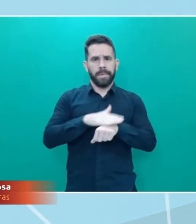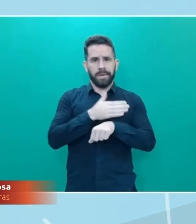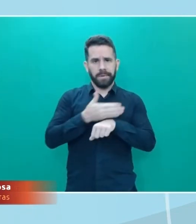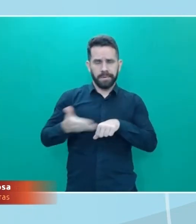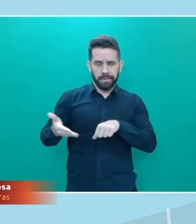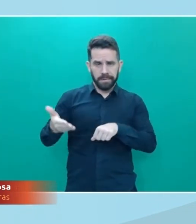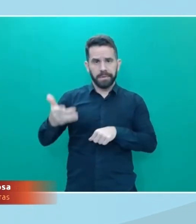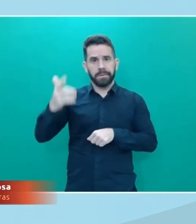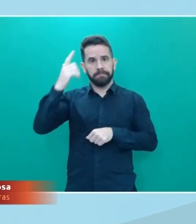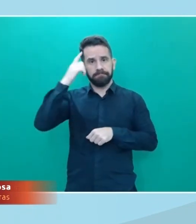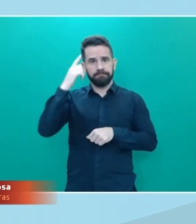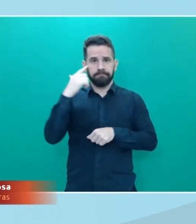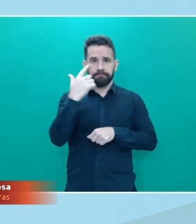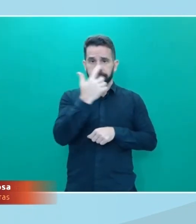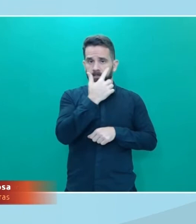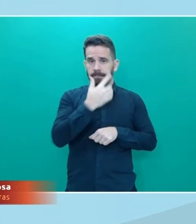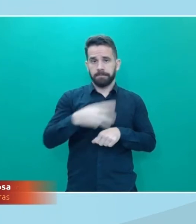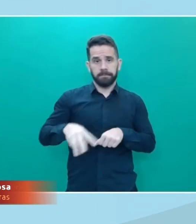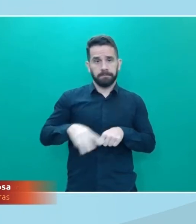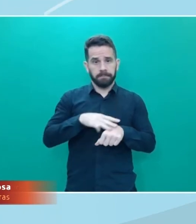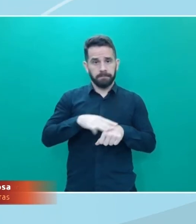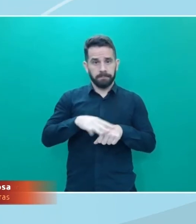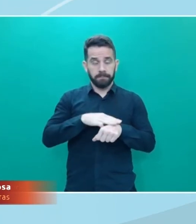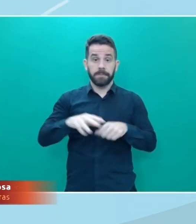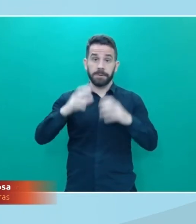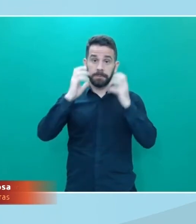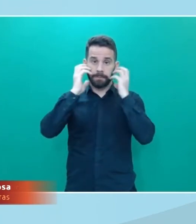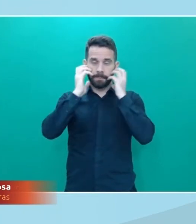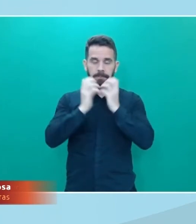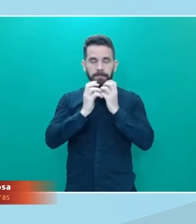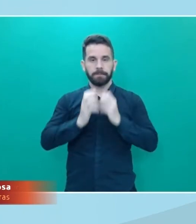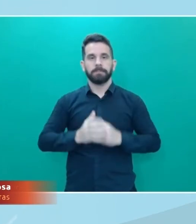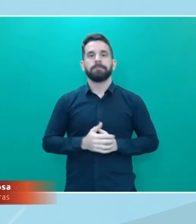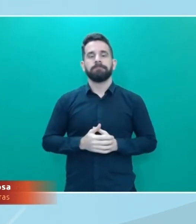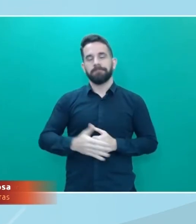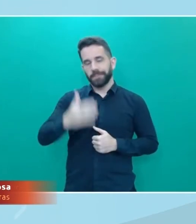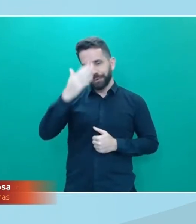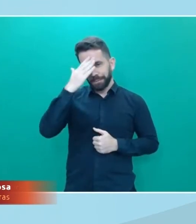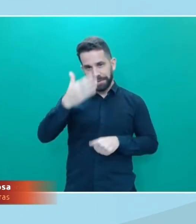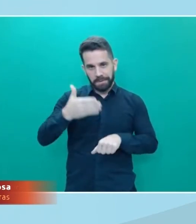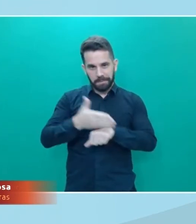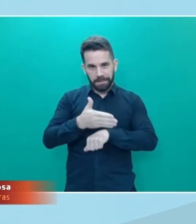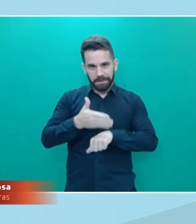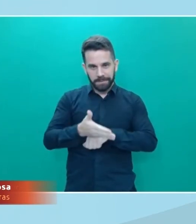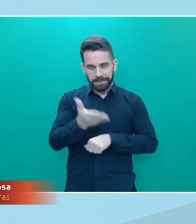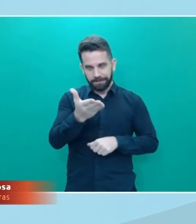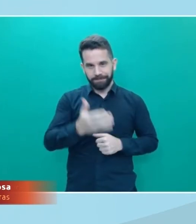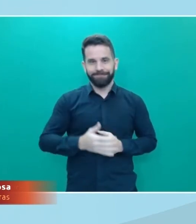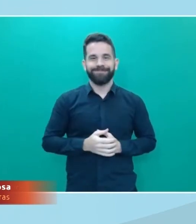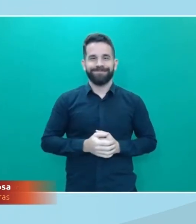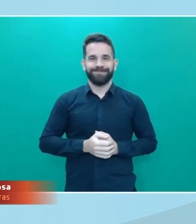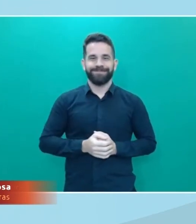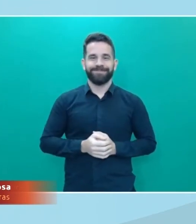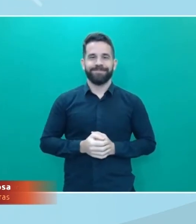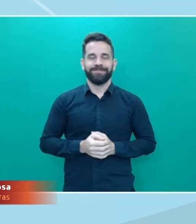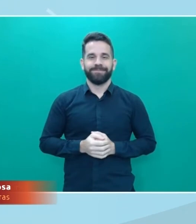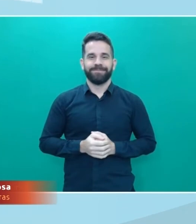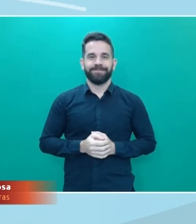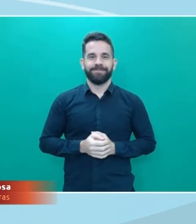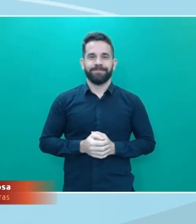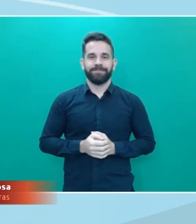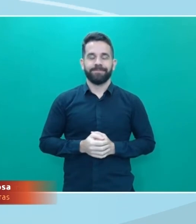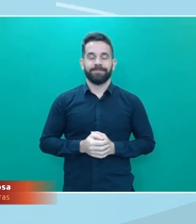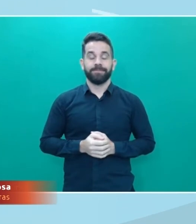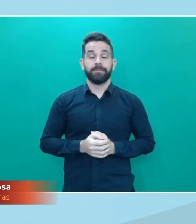cabelos e olhos castanhos e que usa uma barba cheia. Muito obrigada pela sua presença, professor Diego. Nesse bloco a gente